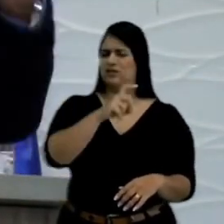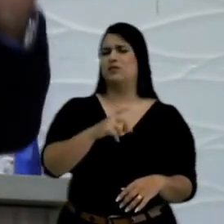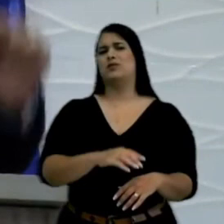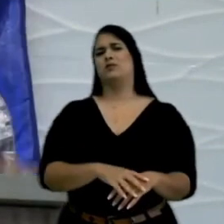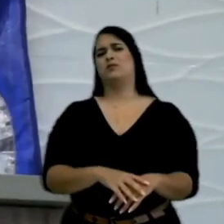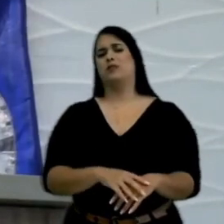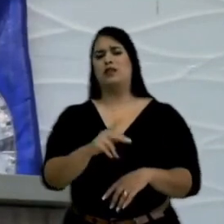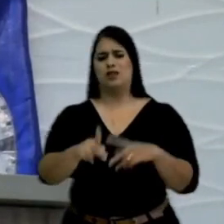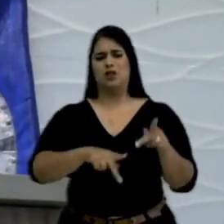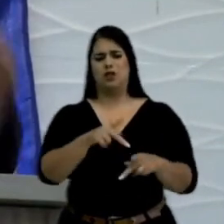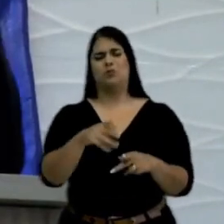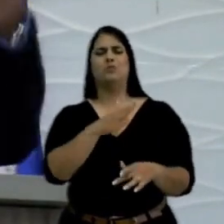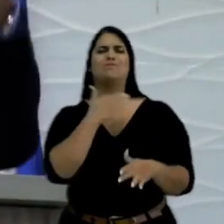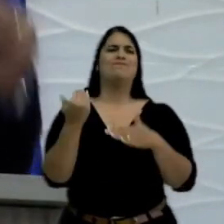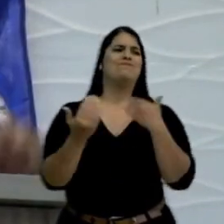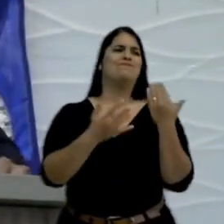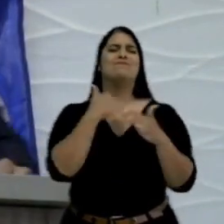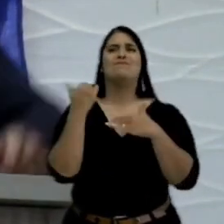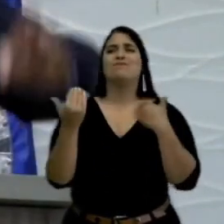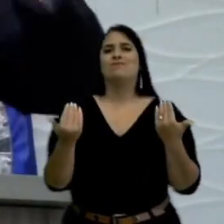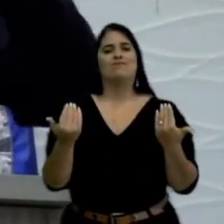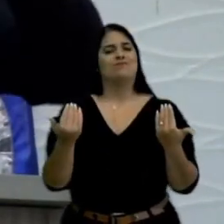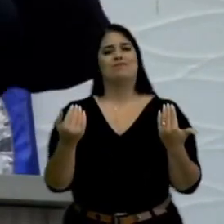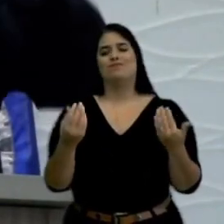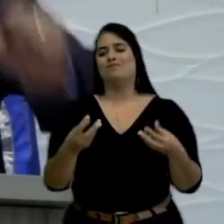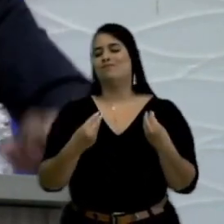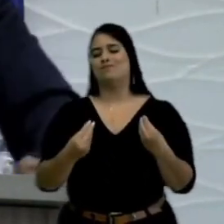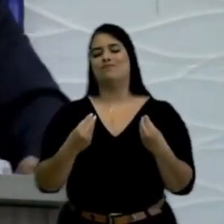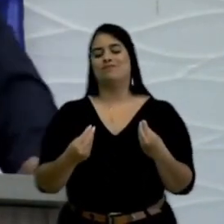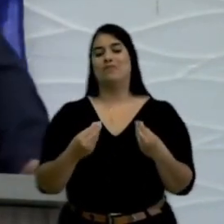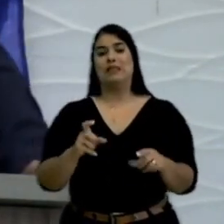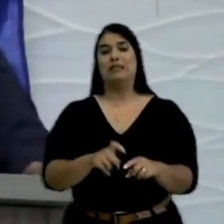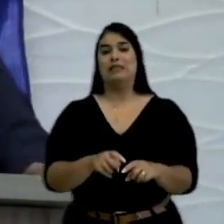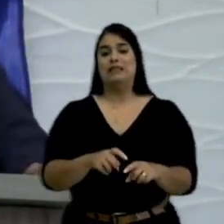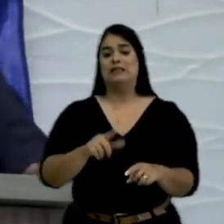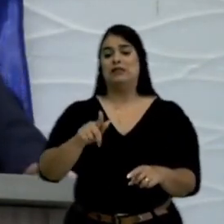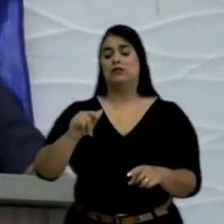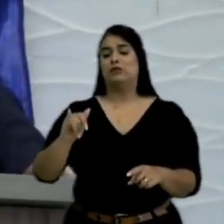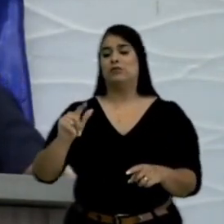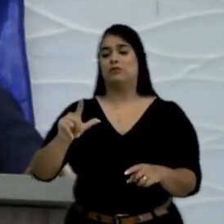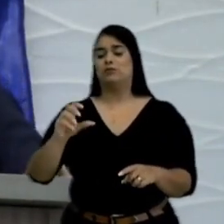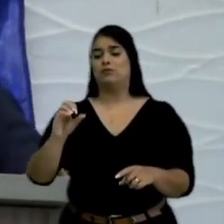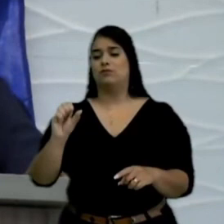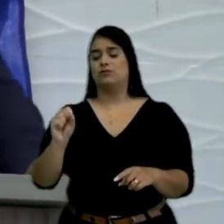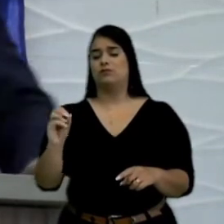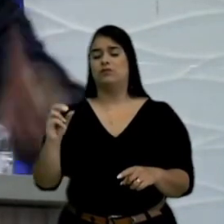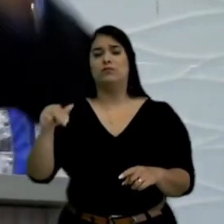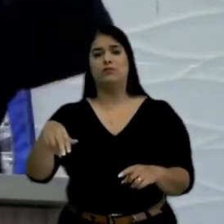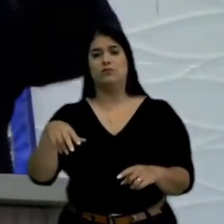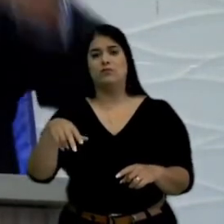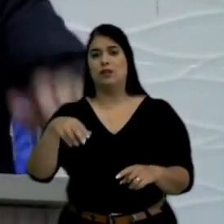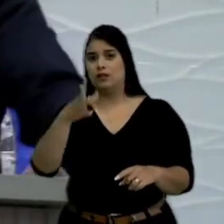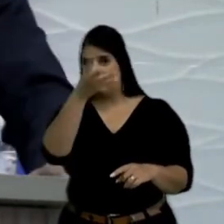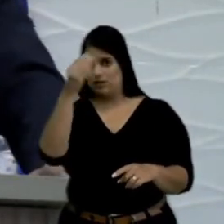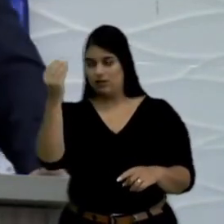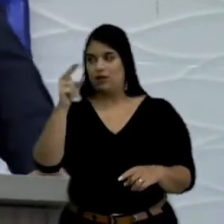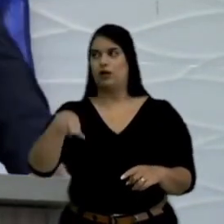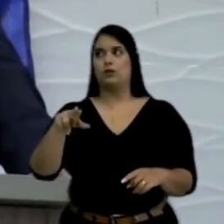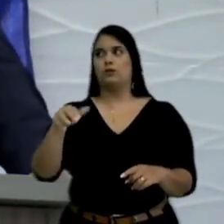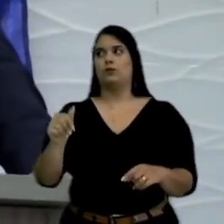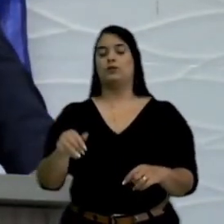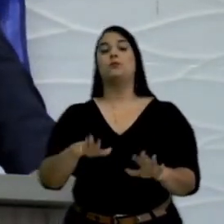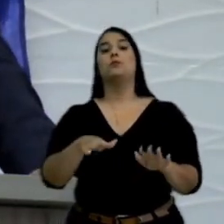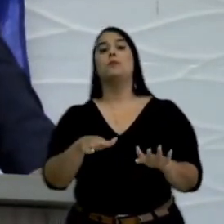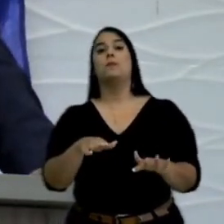o povo morrendo, o povo morrendo. Olha, doutor Gilson disse a mim, eu nunca vou esquecer isso. Ele disse, padre,